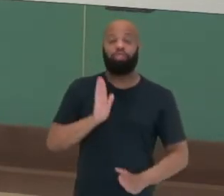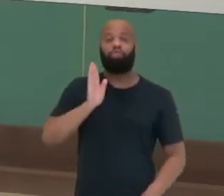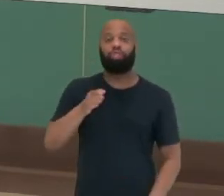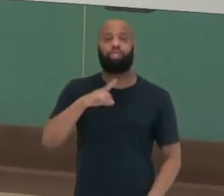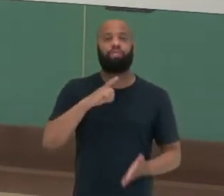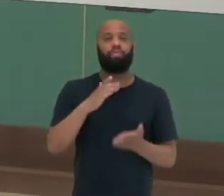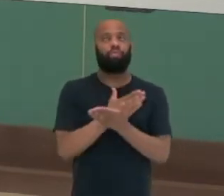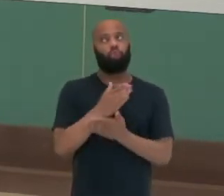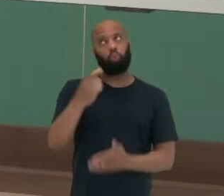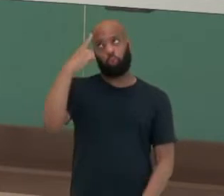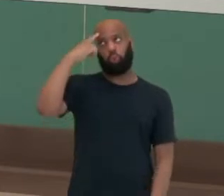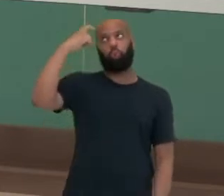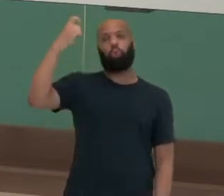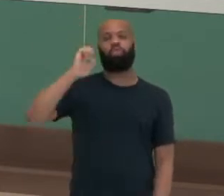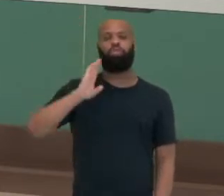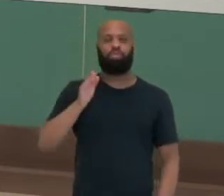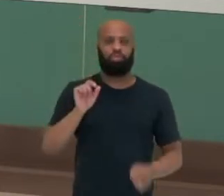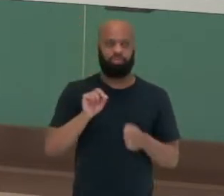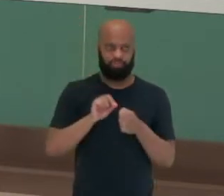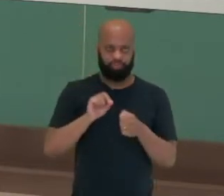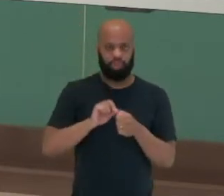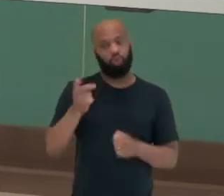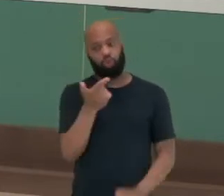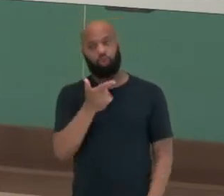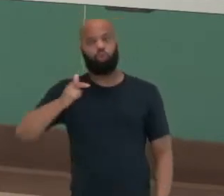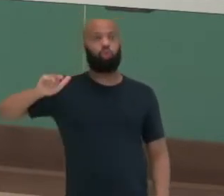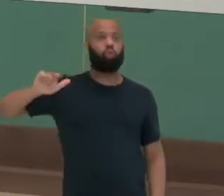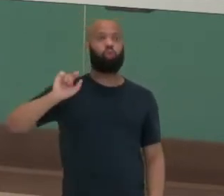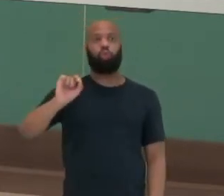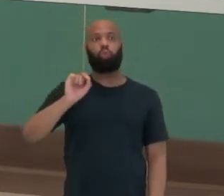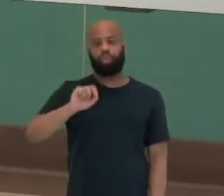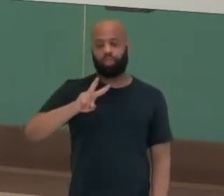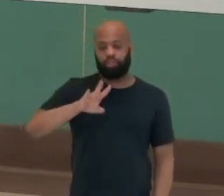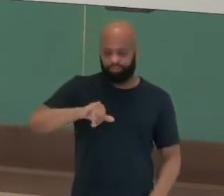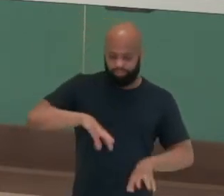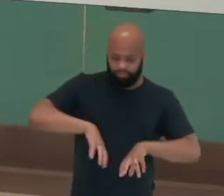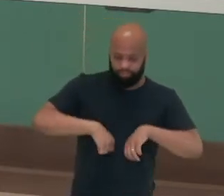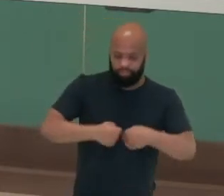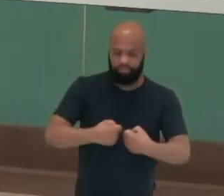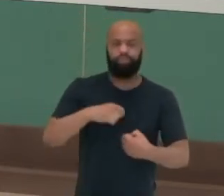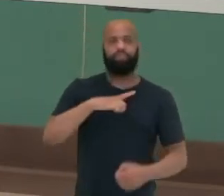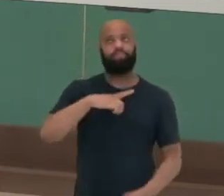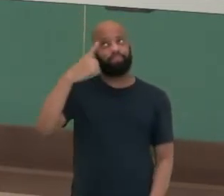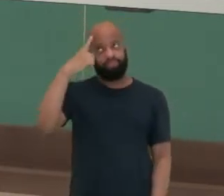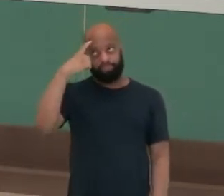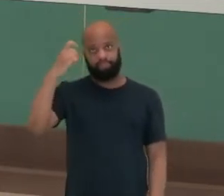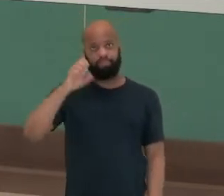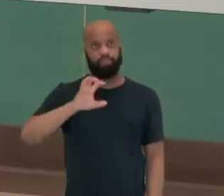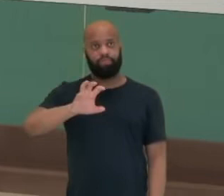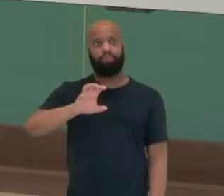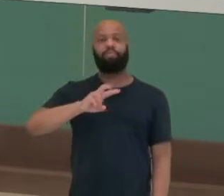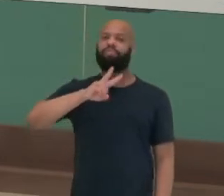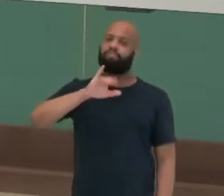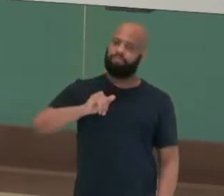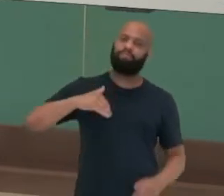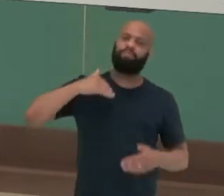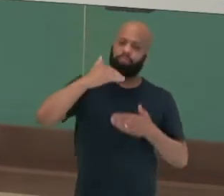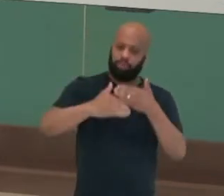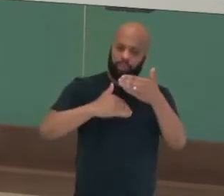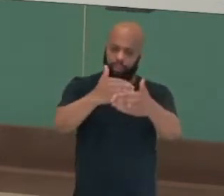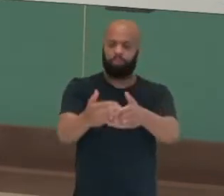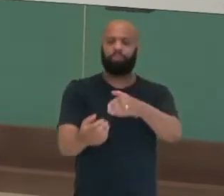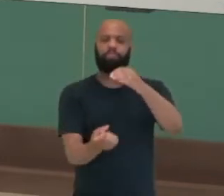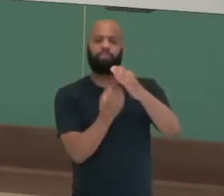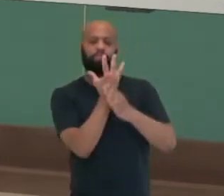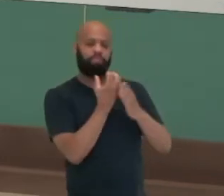ideias pré-formuladas. Outros, no entanto, defendem que as ideias elas vão sendo